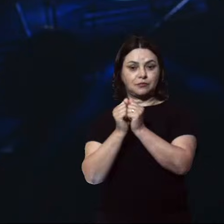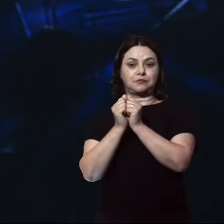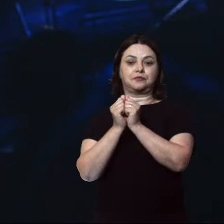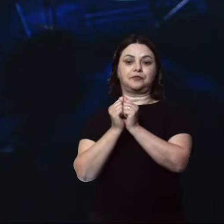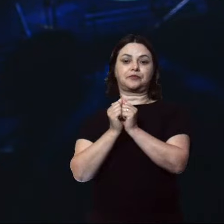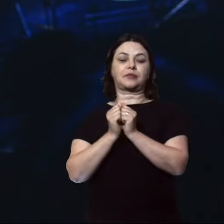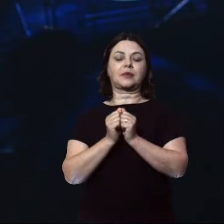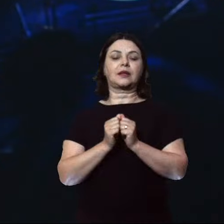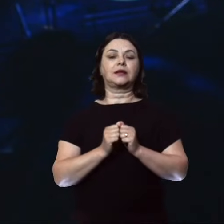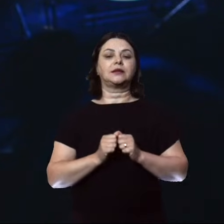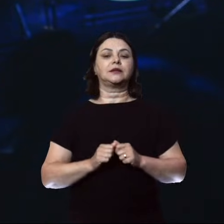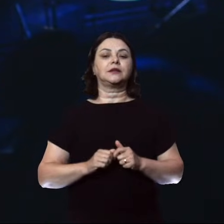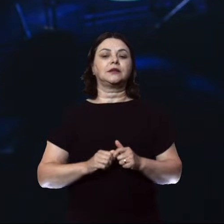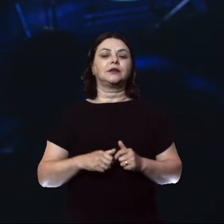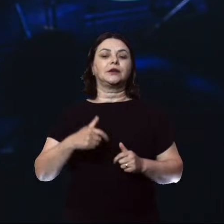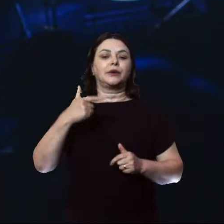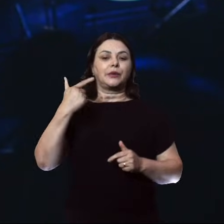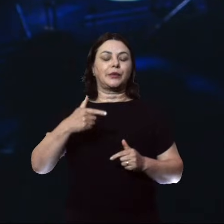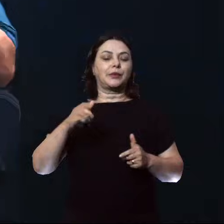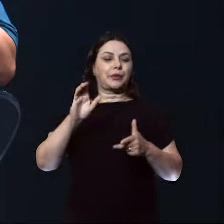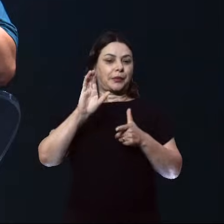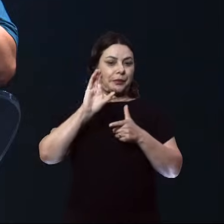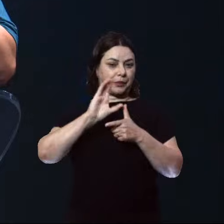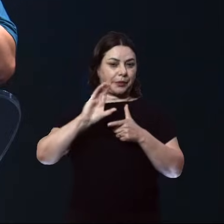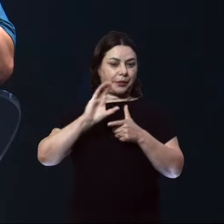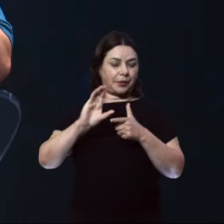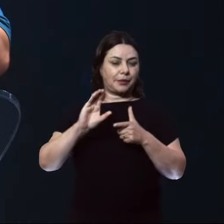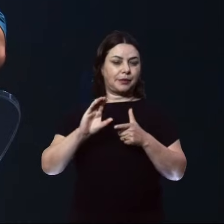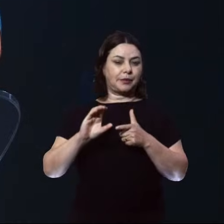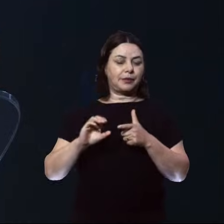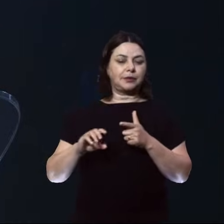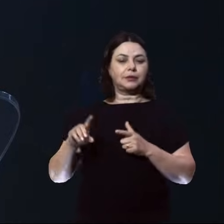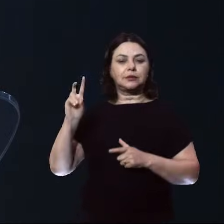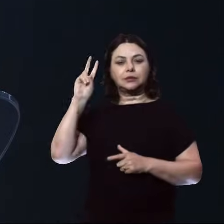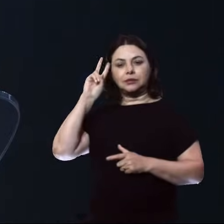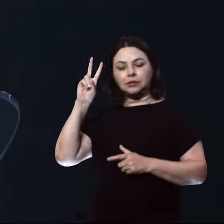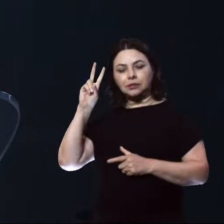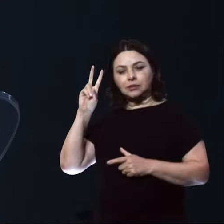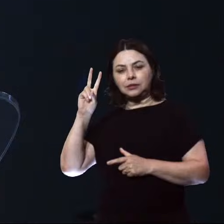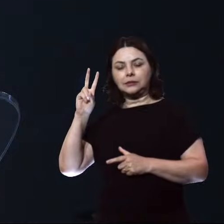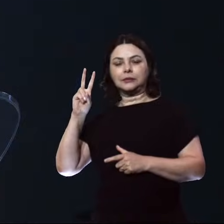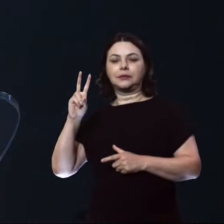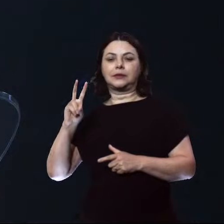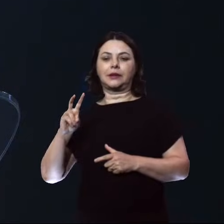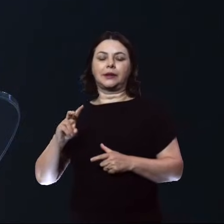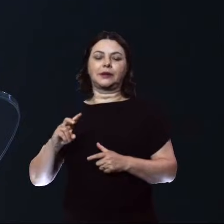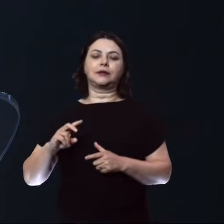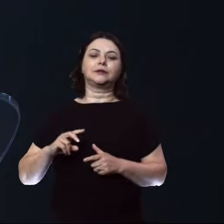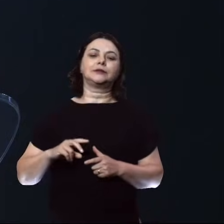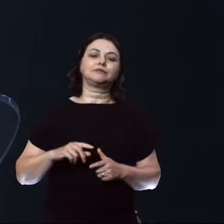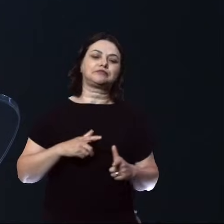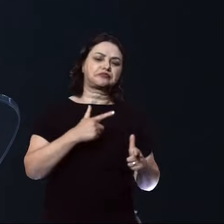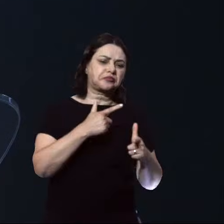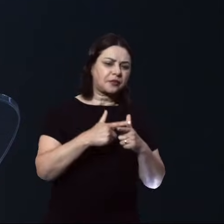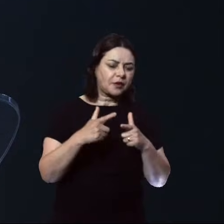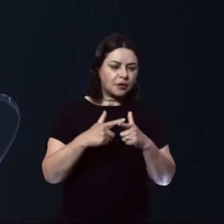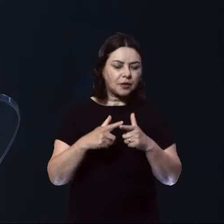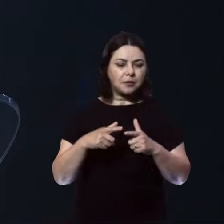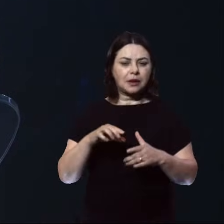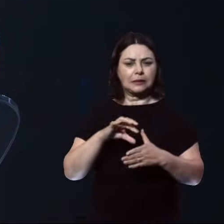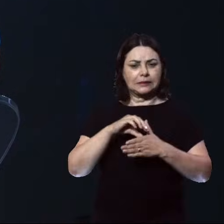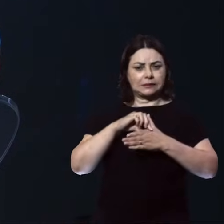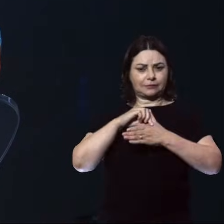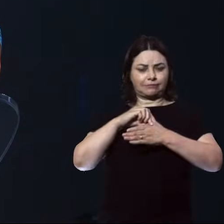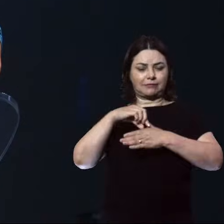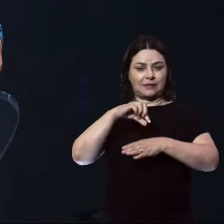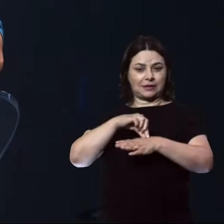os Coríntios, em 2 Coríntios, talvez você lembre. O espinho da carne. E aí ele diz, mas o Senhor falou